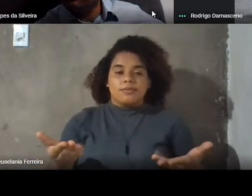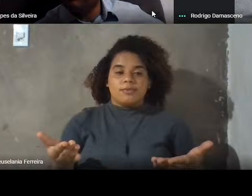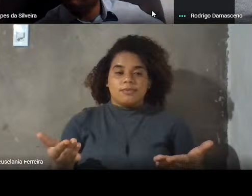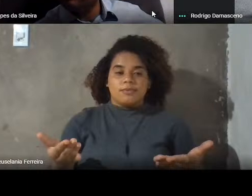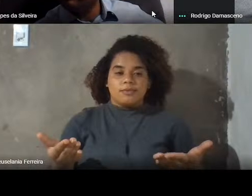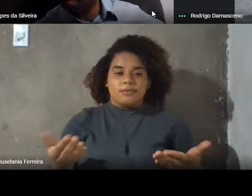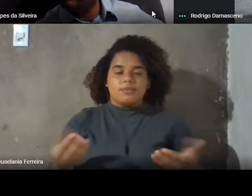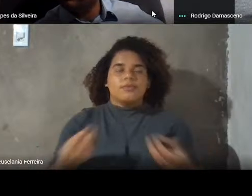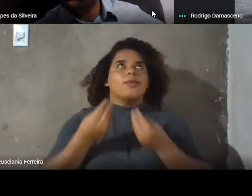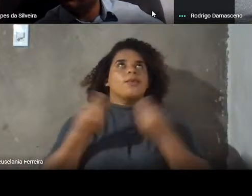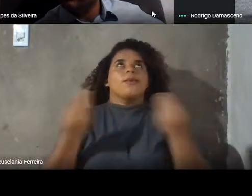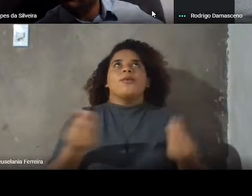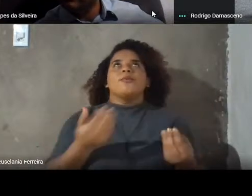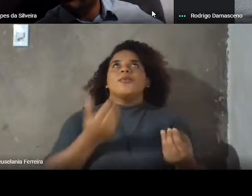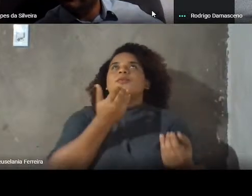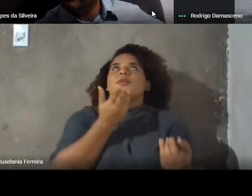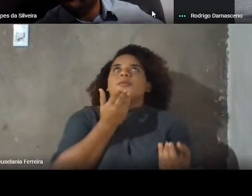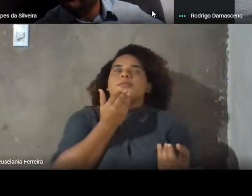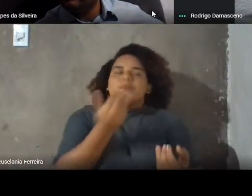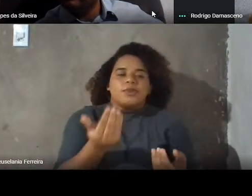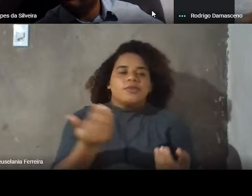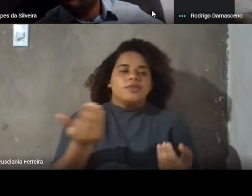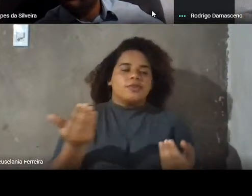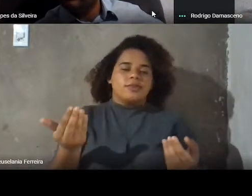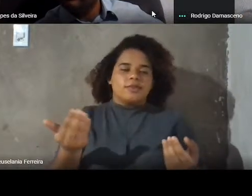como é que eu posso pedir isso?